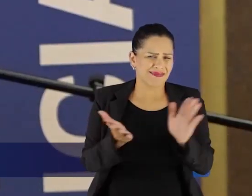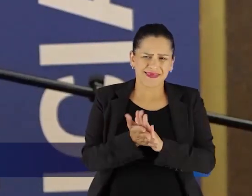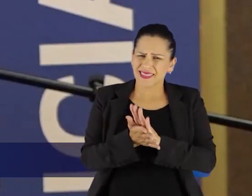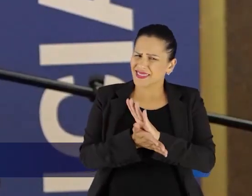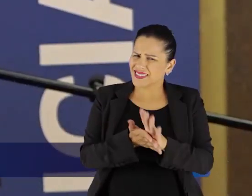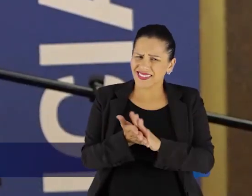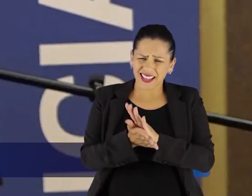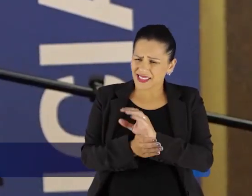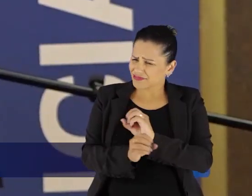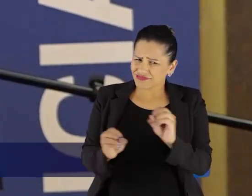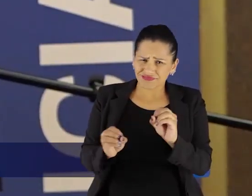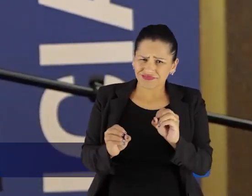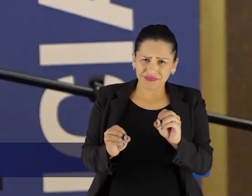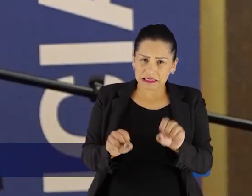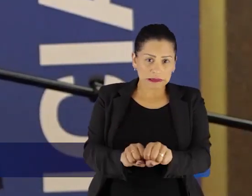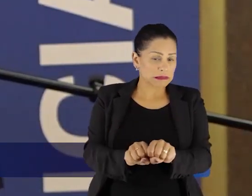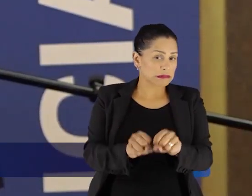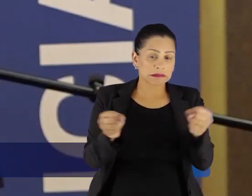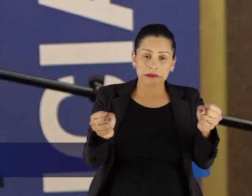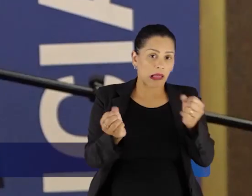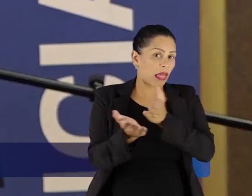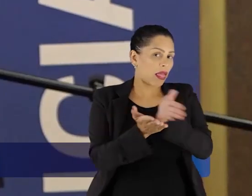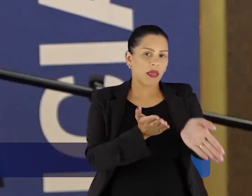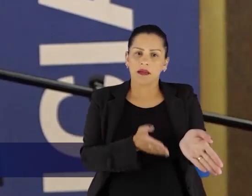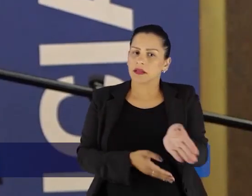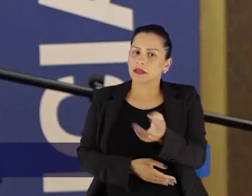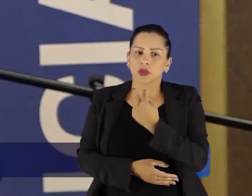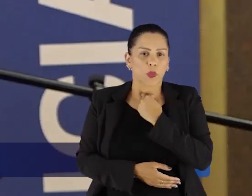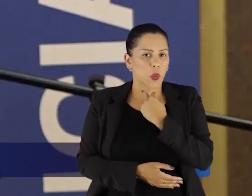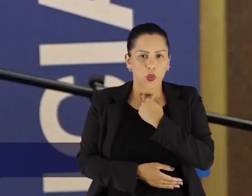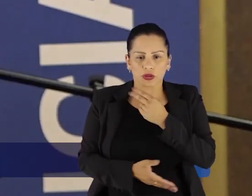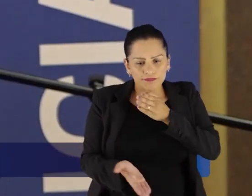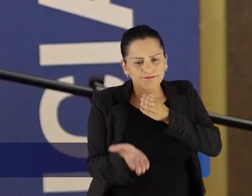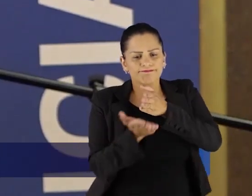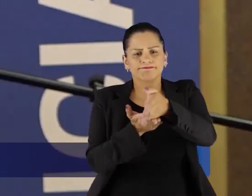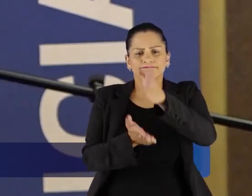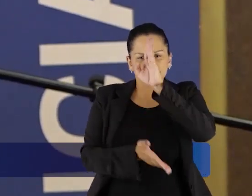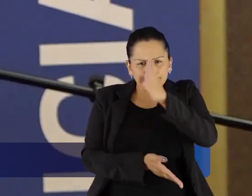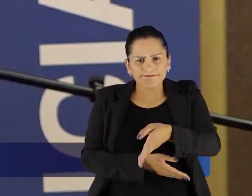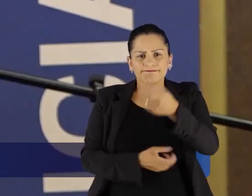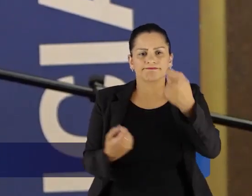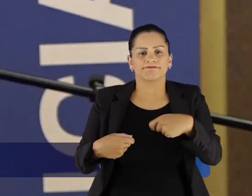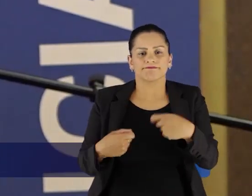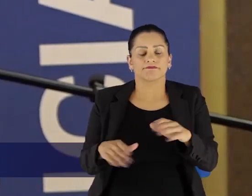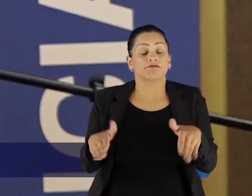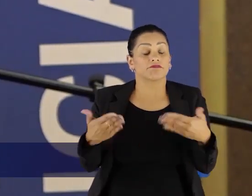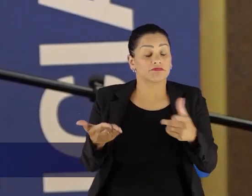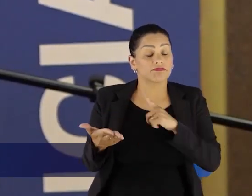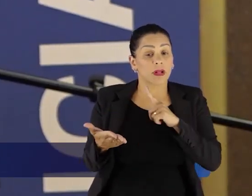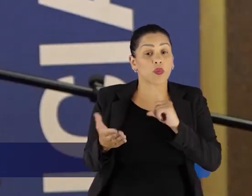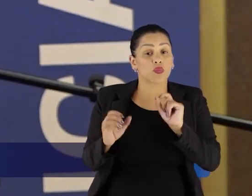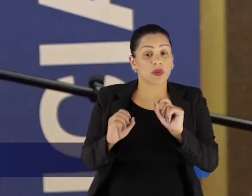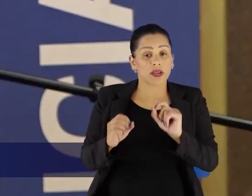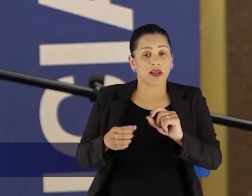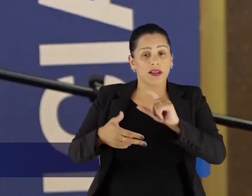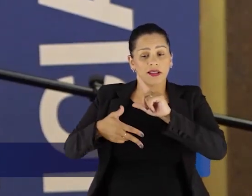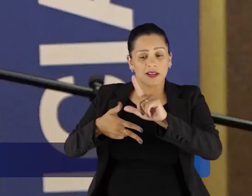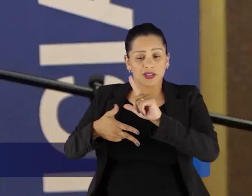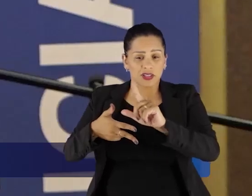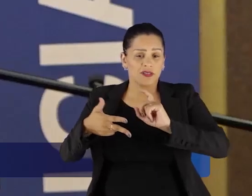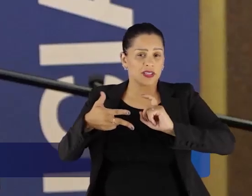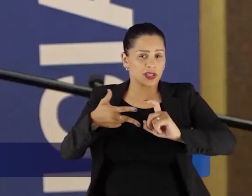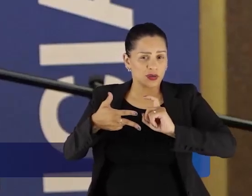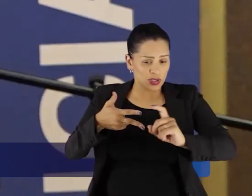nada pode romper esse Norte enfatizo assim a perfeita Harmonia entre os poderes executivo legislativo